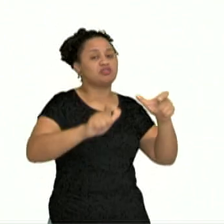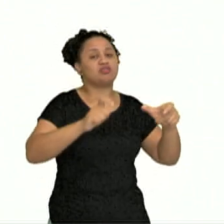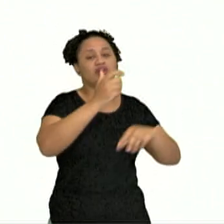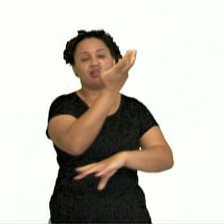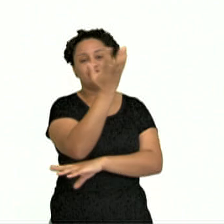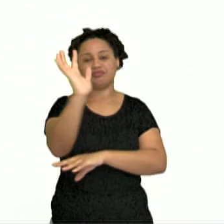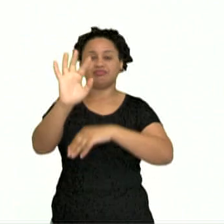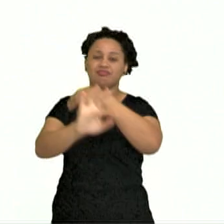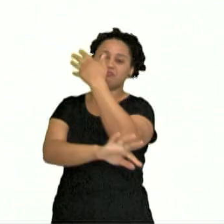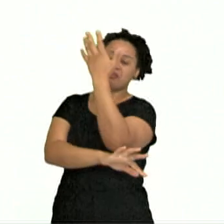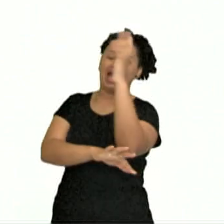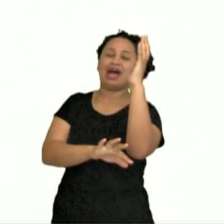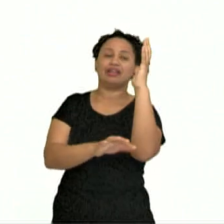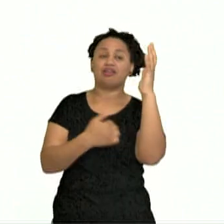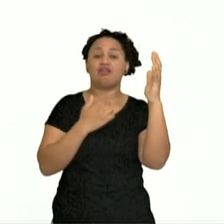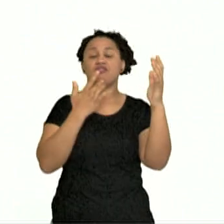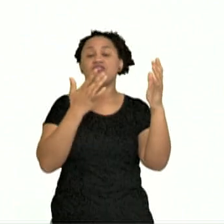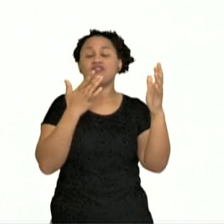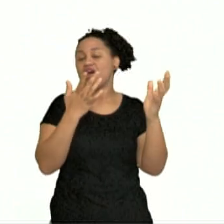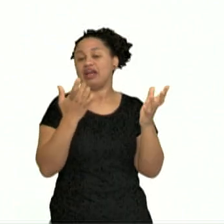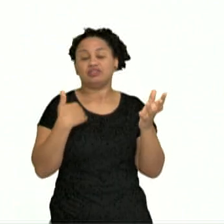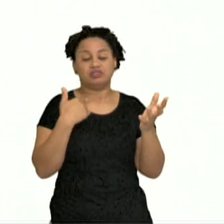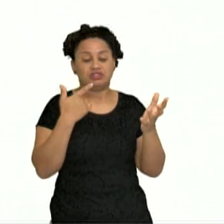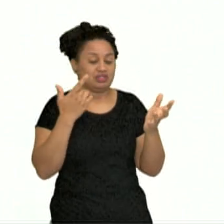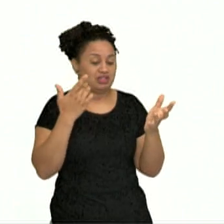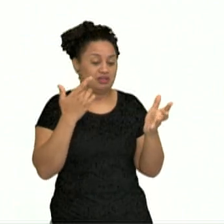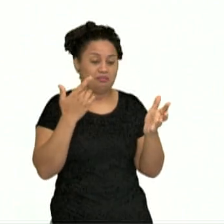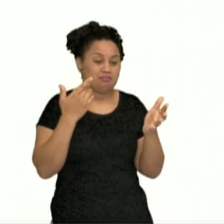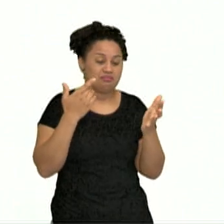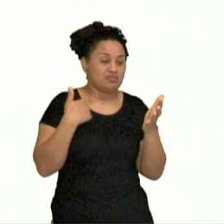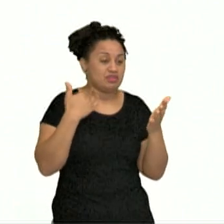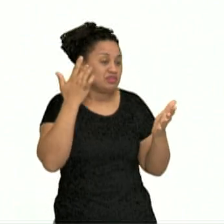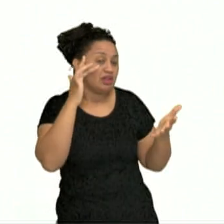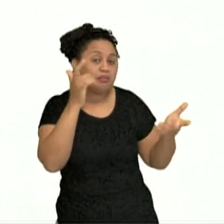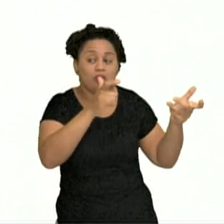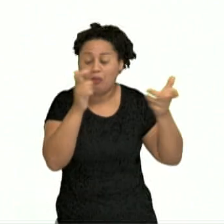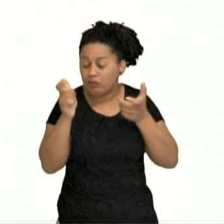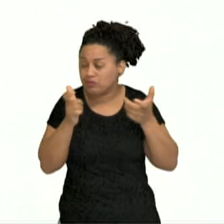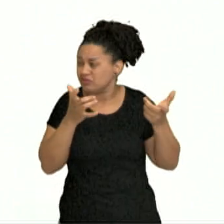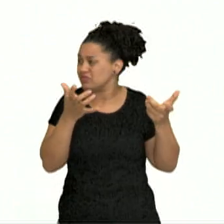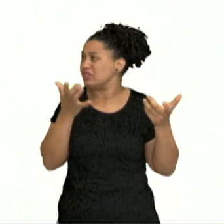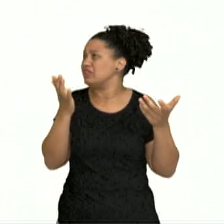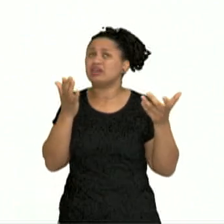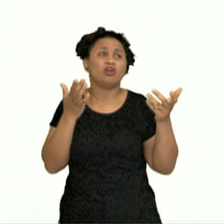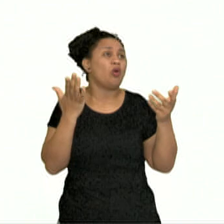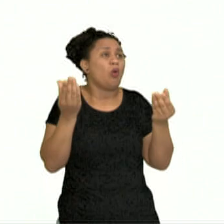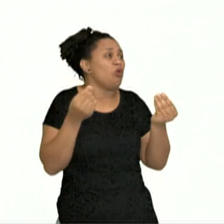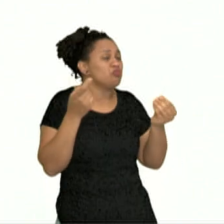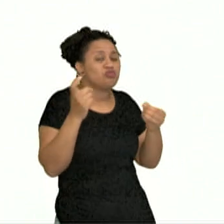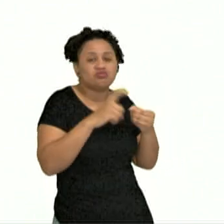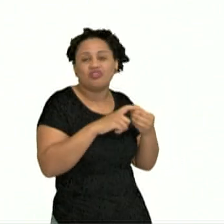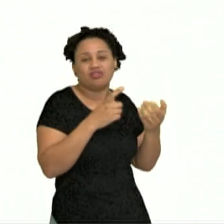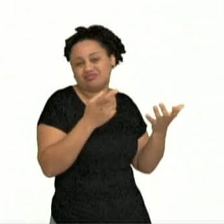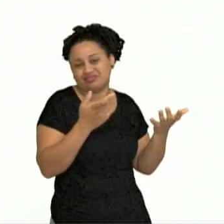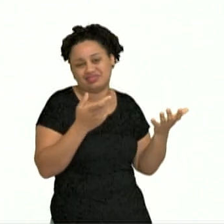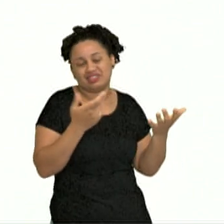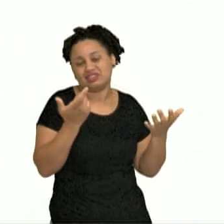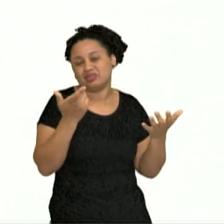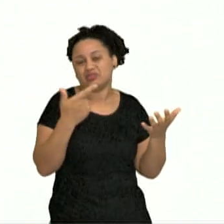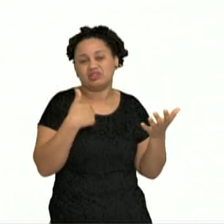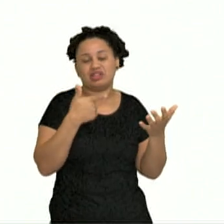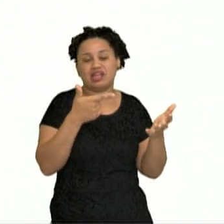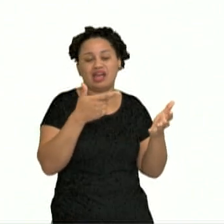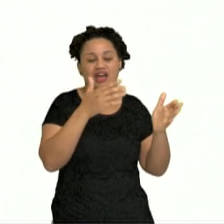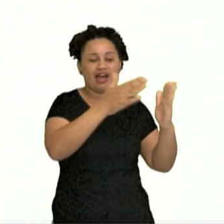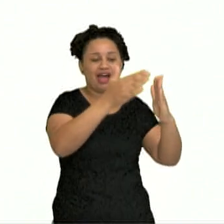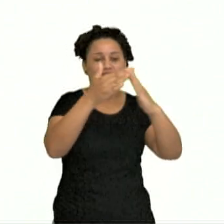a fazenda. Então, existia muita mata, muito lugar ali pouco frequentado, né? Não existiam muitas residências